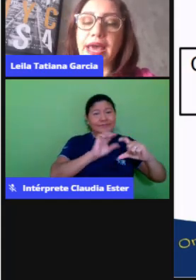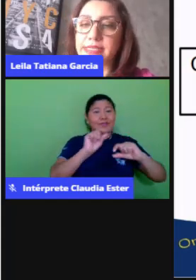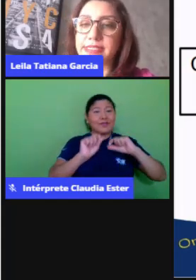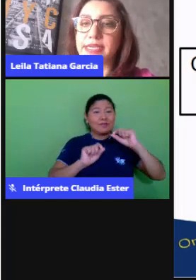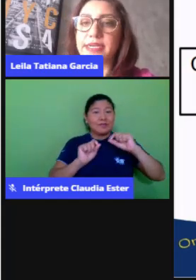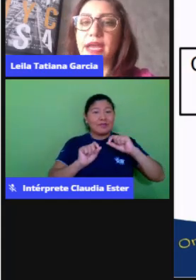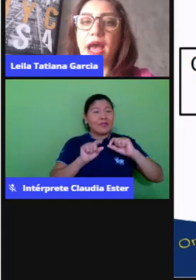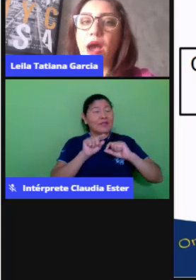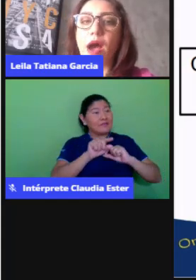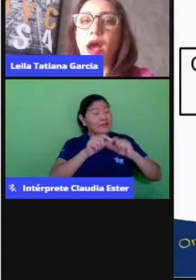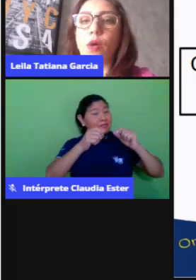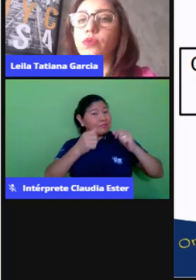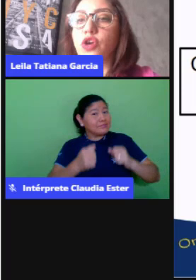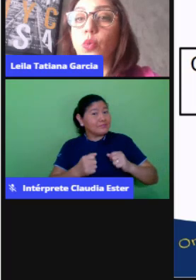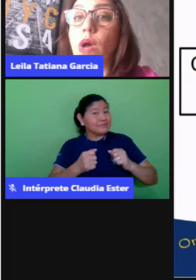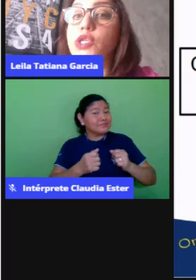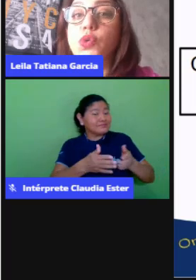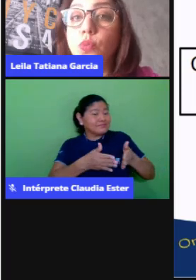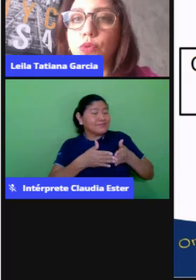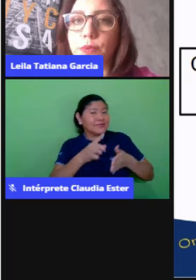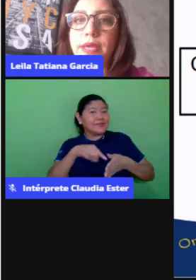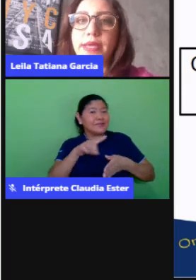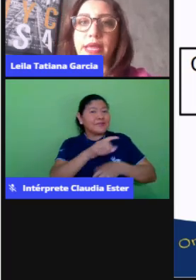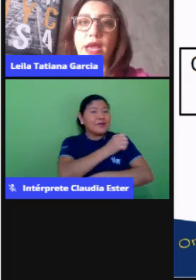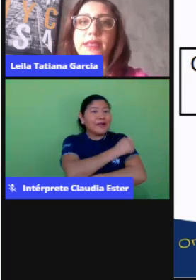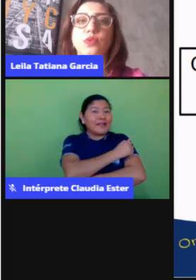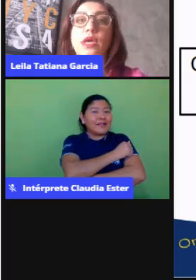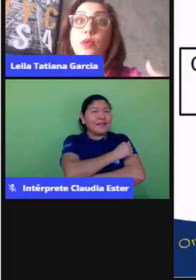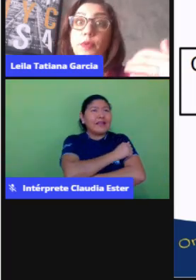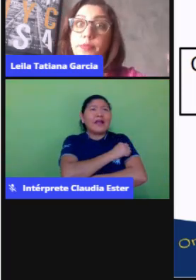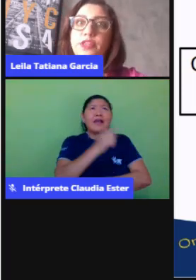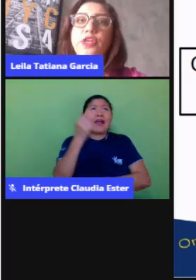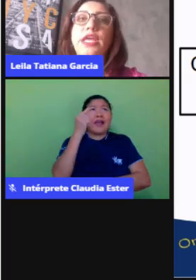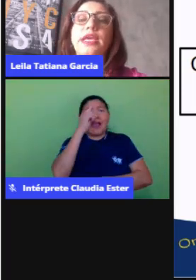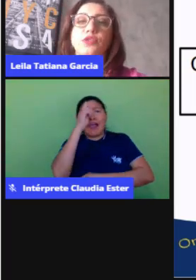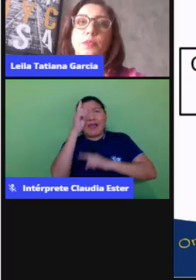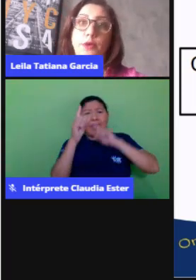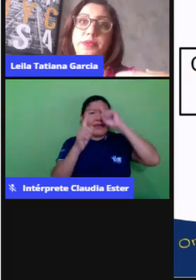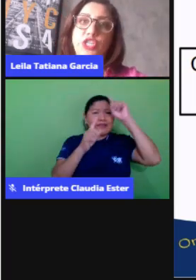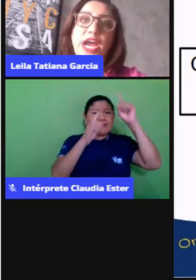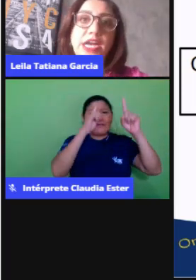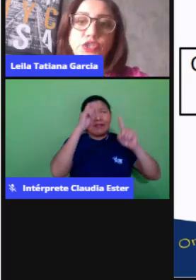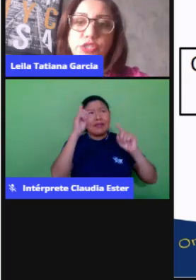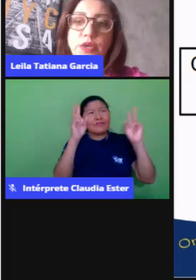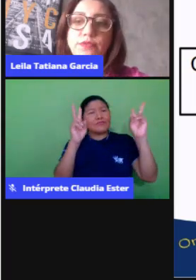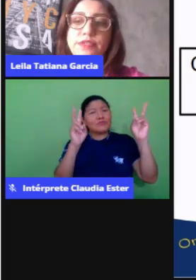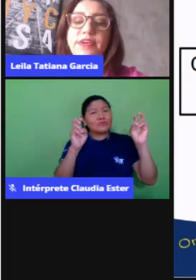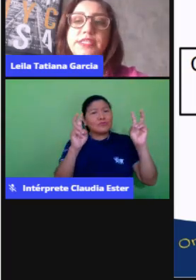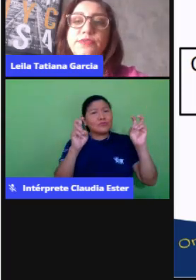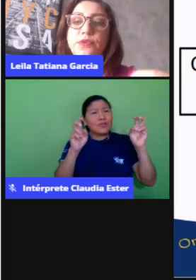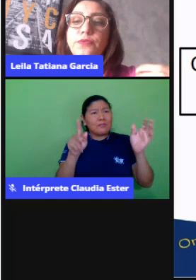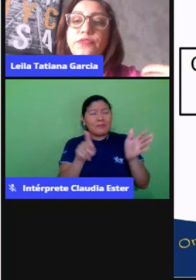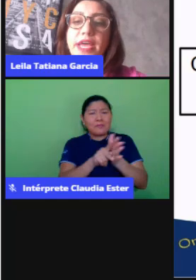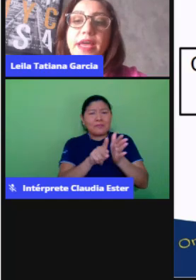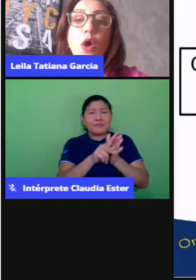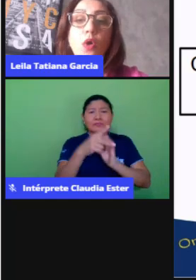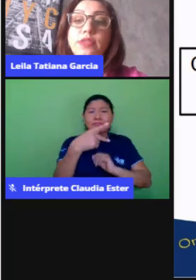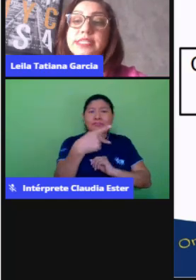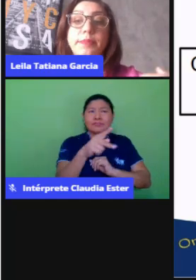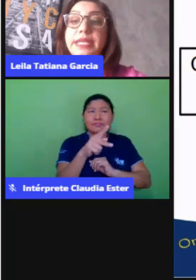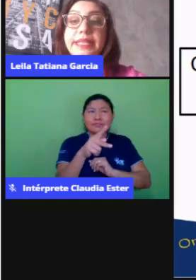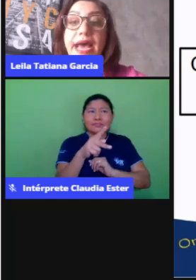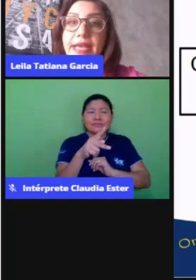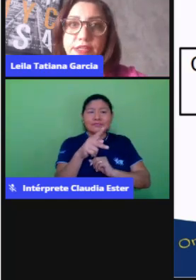aluno criar acerca de algum assunto, né? A sua própria tirinha, a sua própria charge. Então, você vai